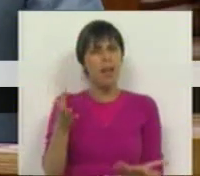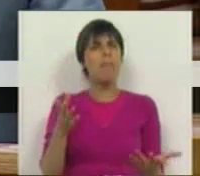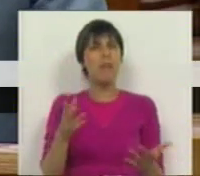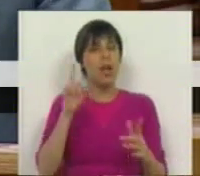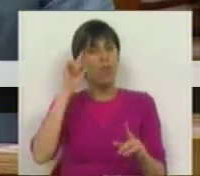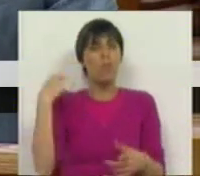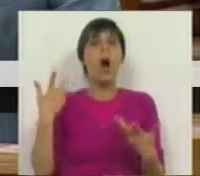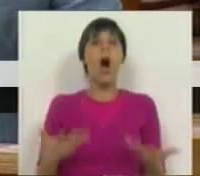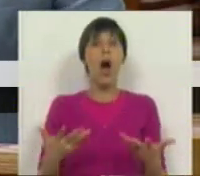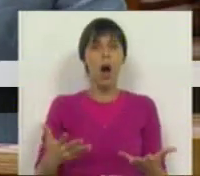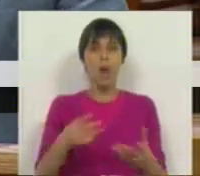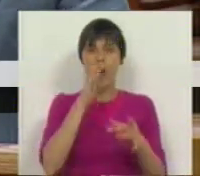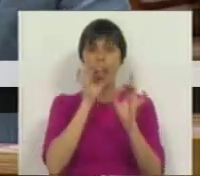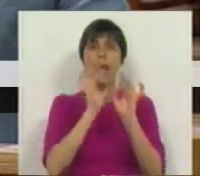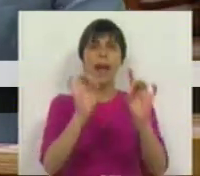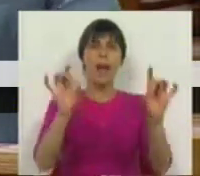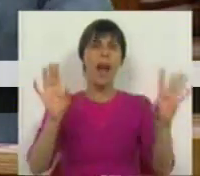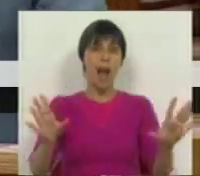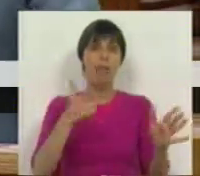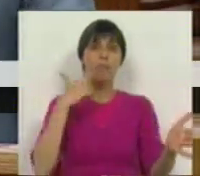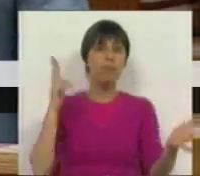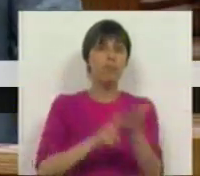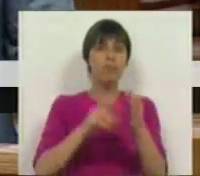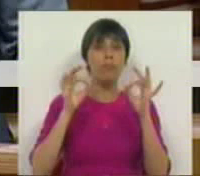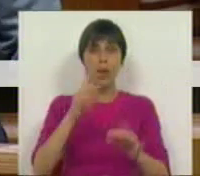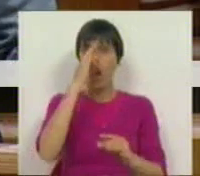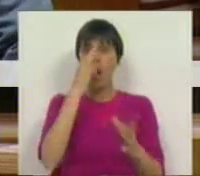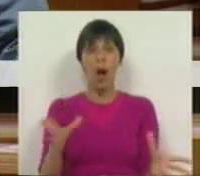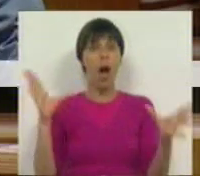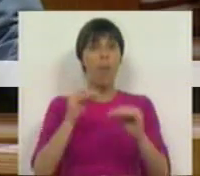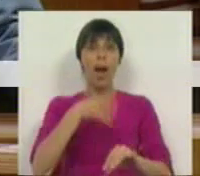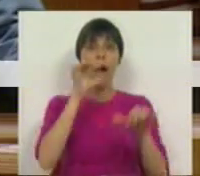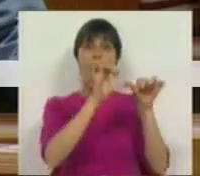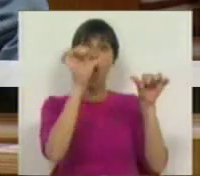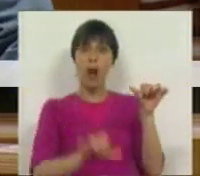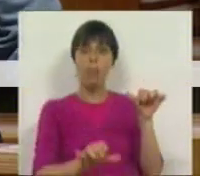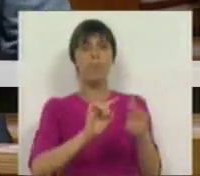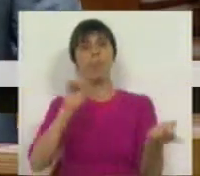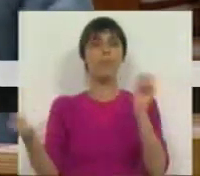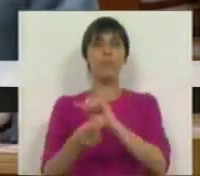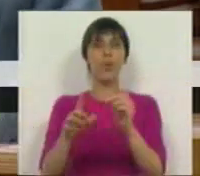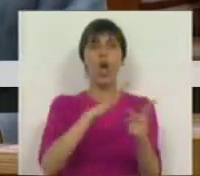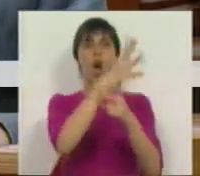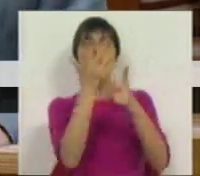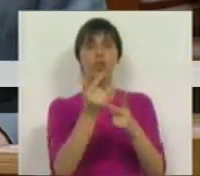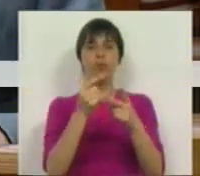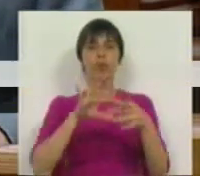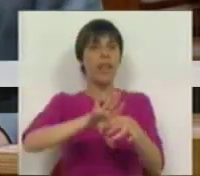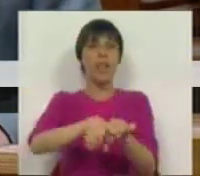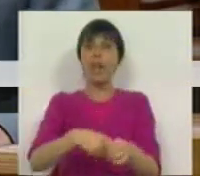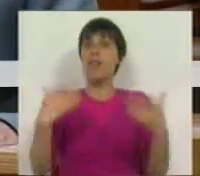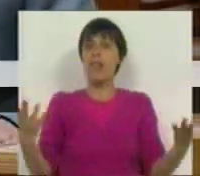e soube agora que estava a ser enganado, e quando a realidade não aguentava esta argumentação, passou para o segundo ato da